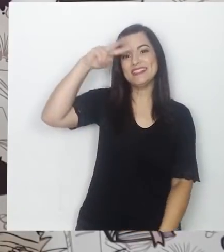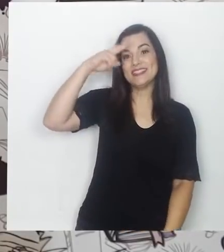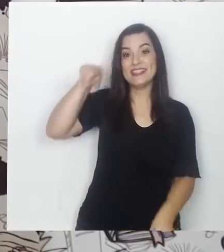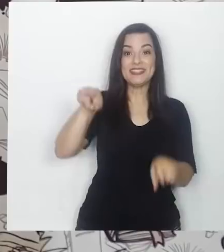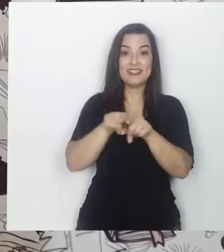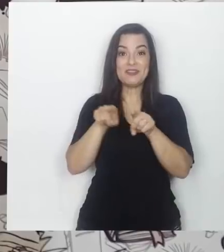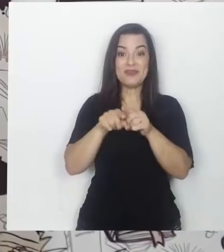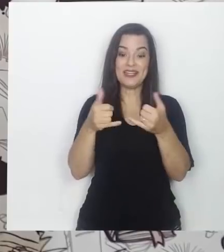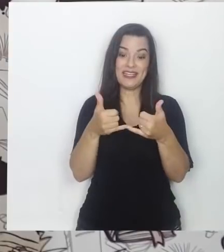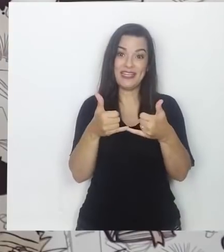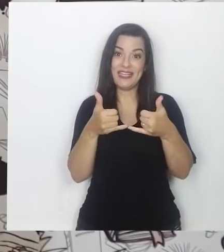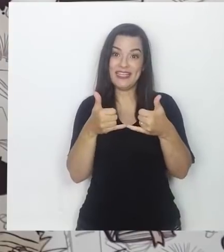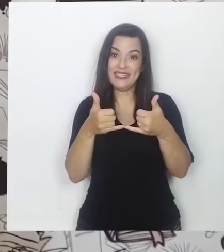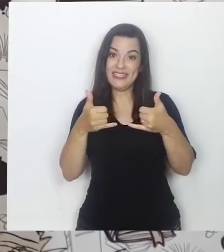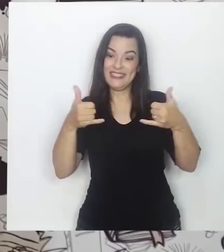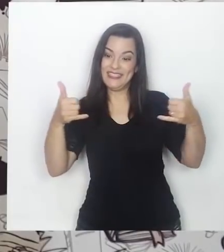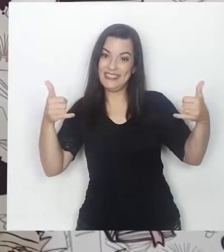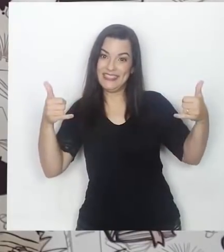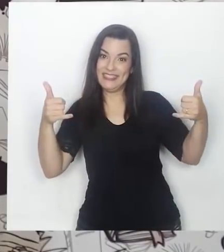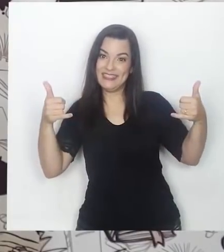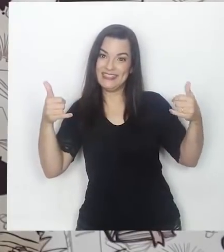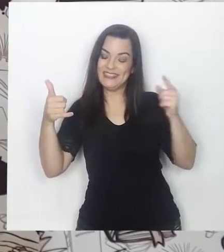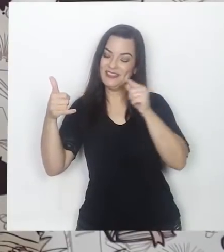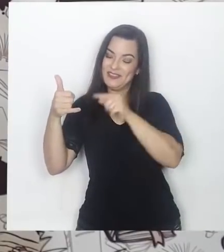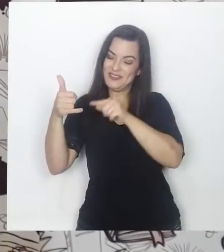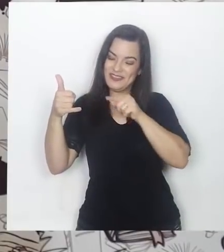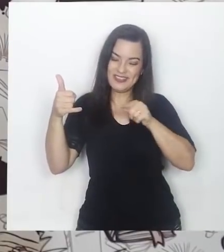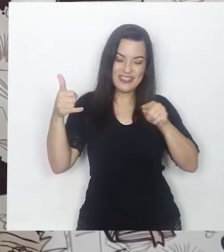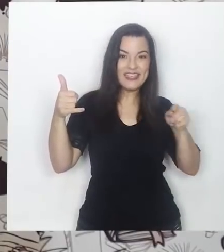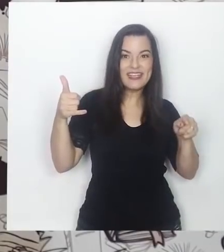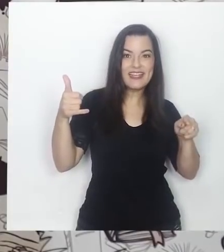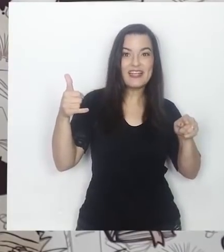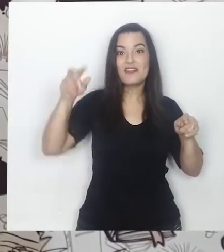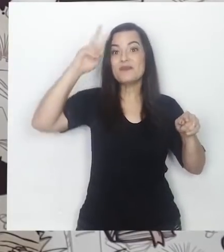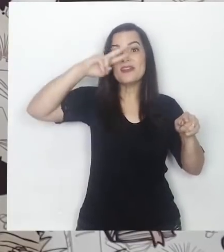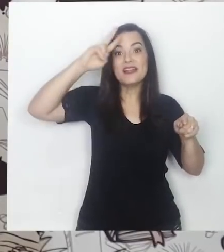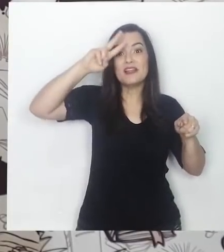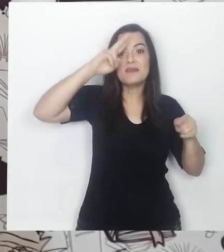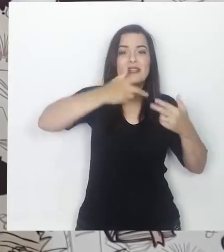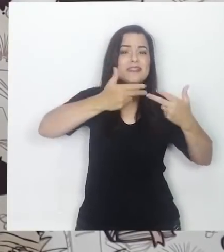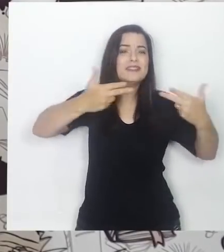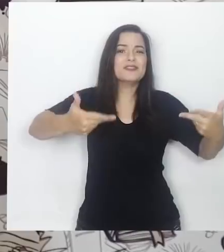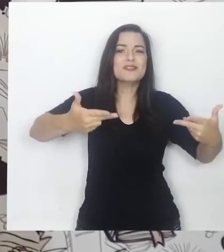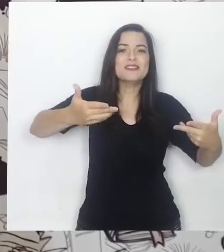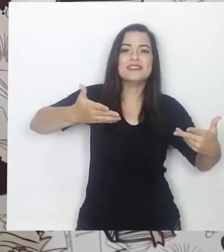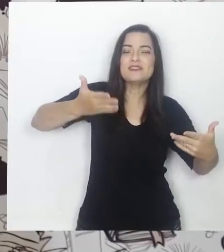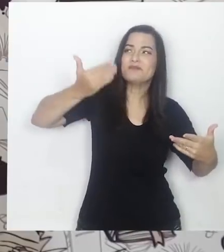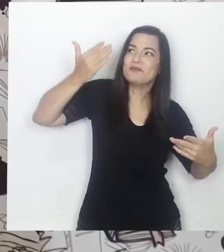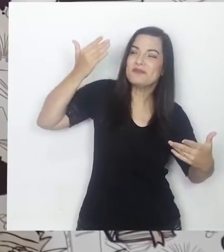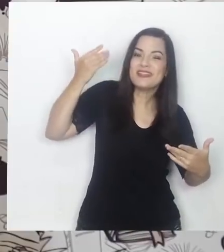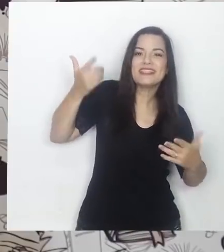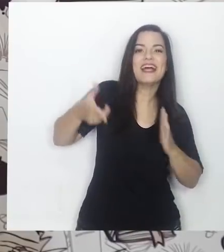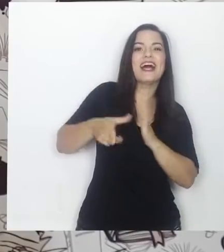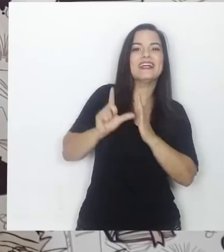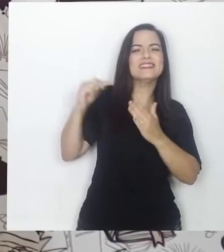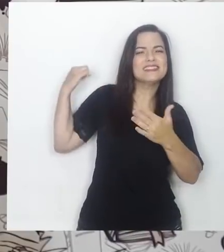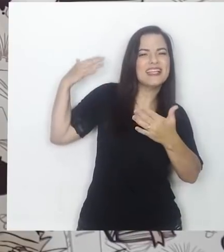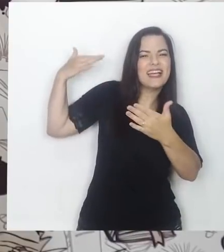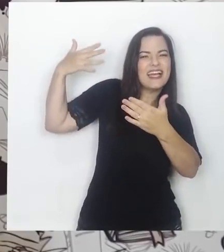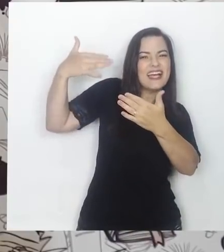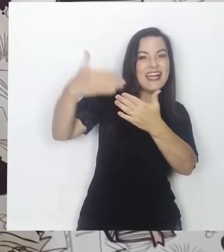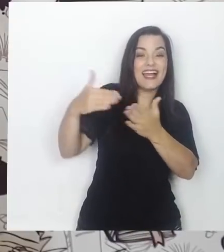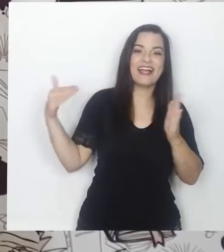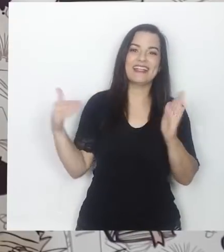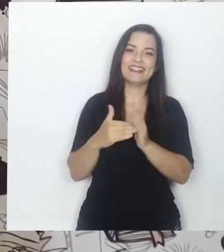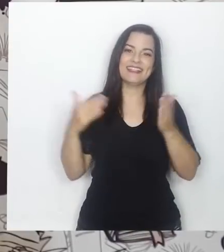do tempo para que nós possamos relembrar um pouquinho de tudo aquilo que já passou por aqui. Então anotem aí